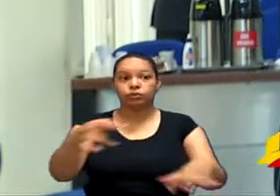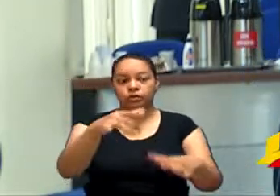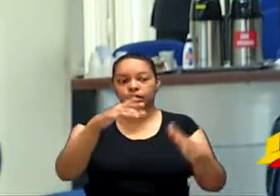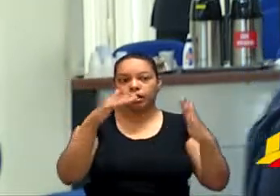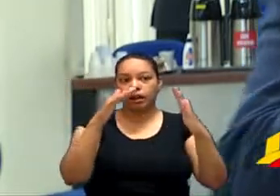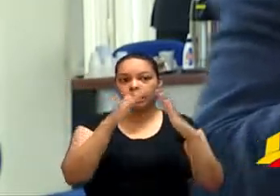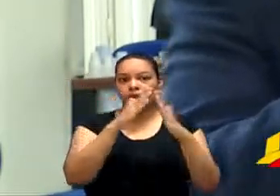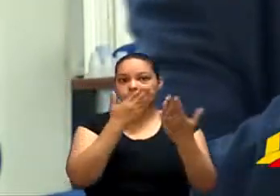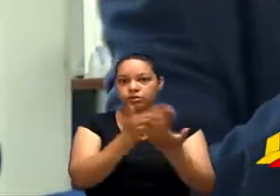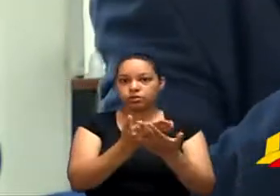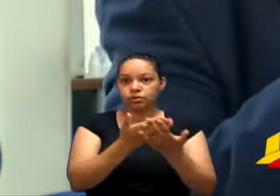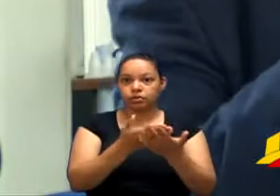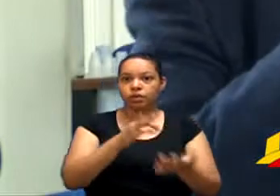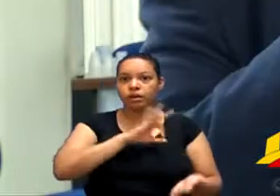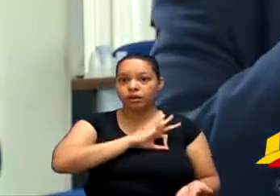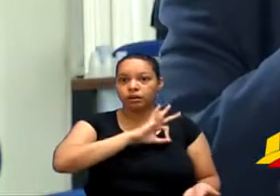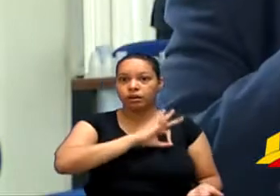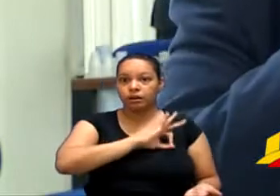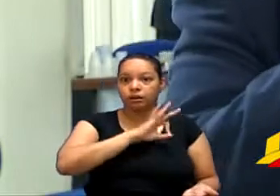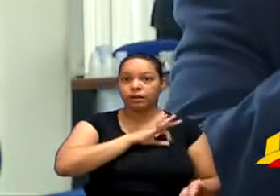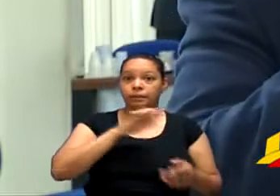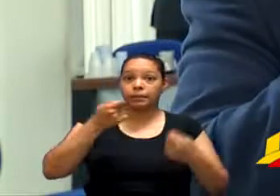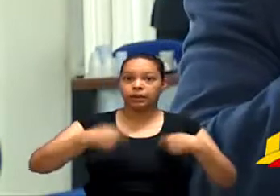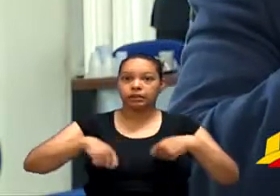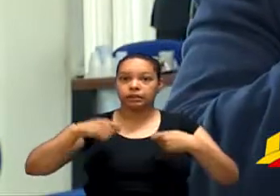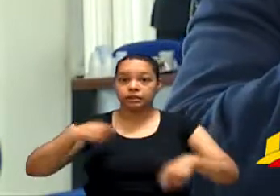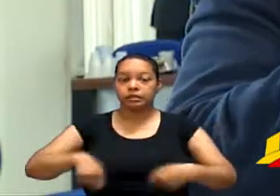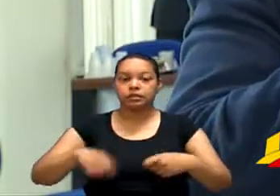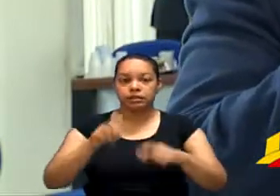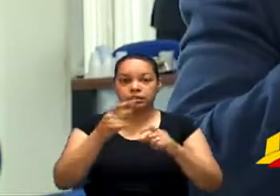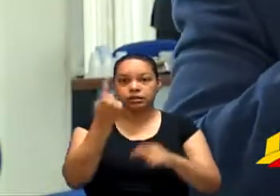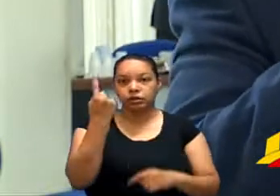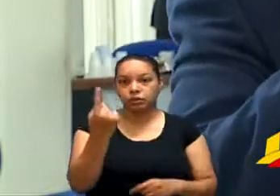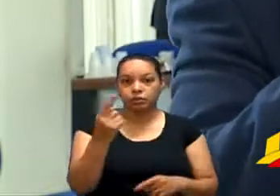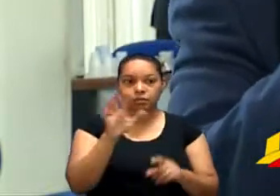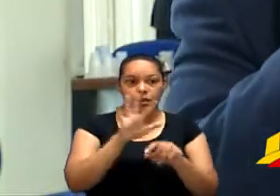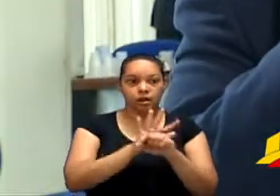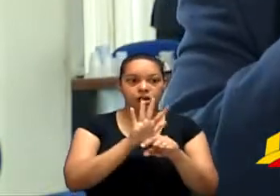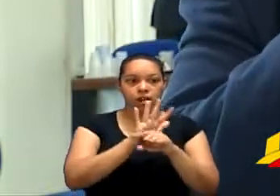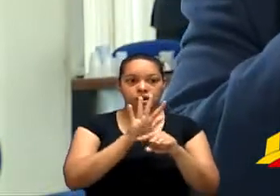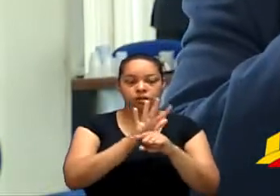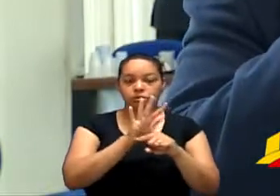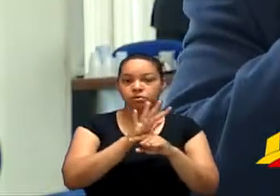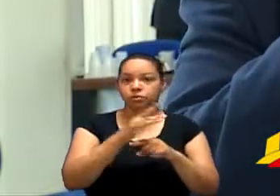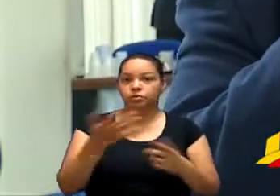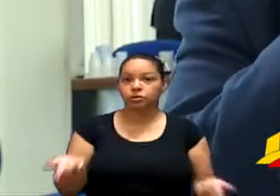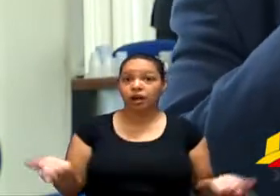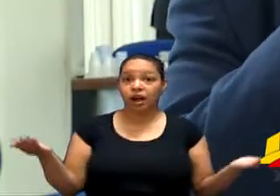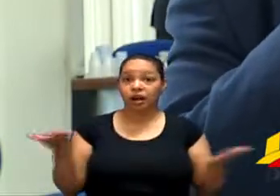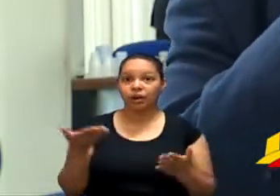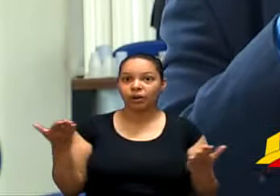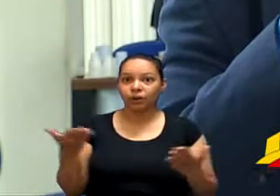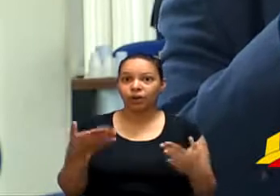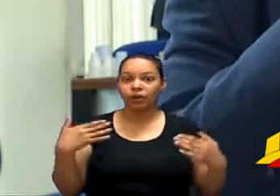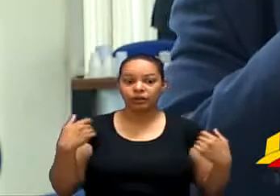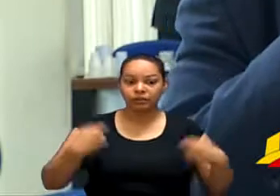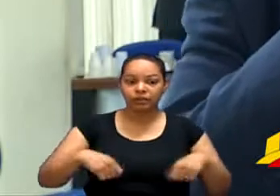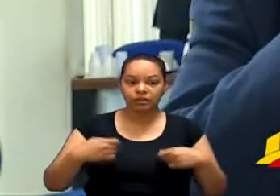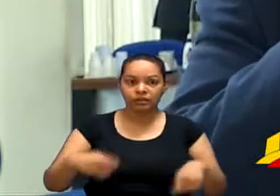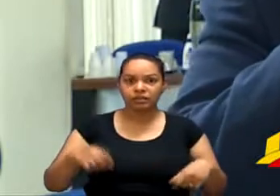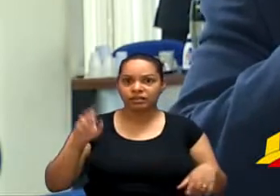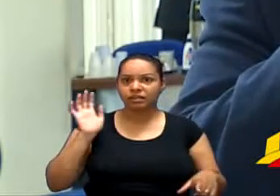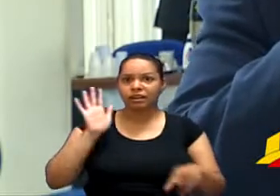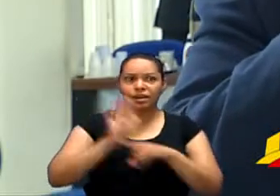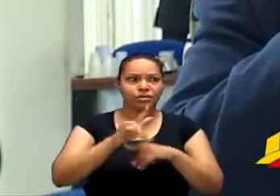de segurança para cuidar do prédio Isso vai nos ajudar muito agora tem que resgatar o passivo acumulado no